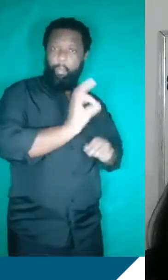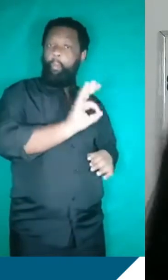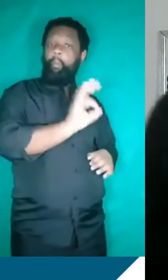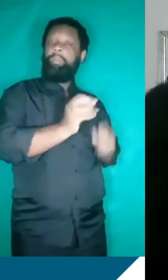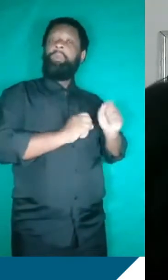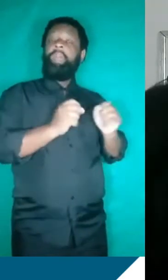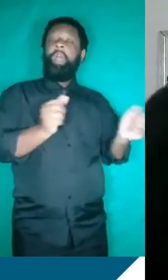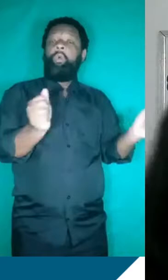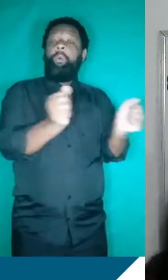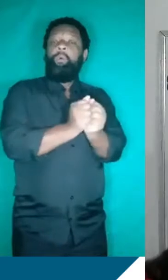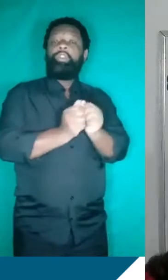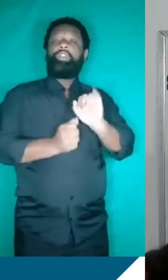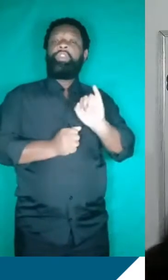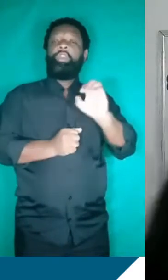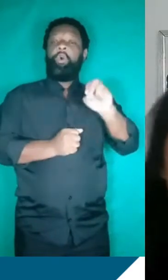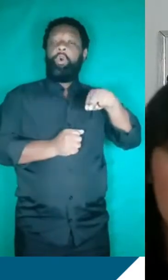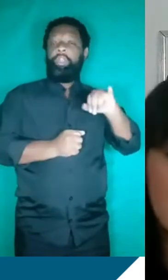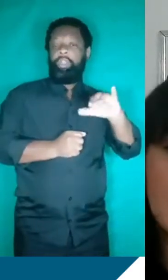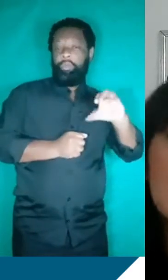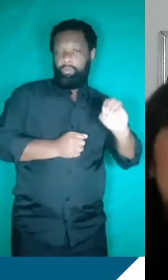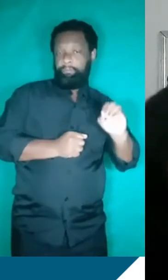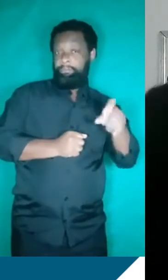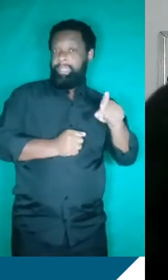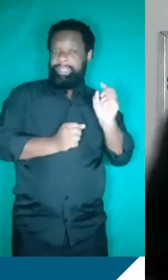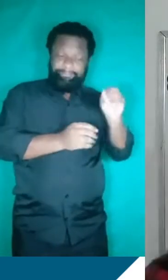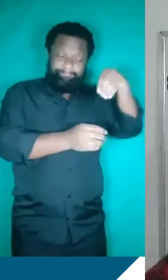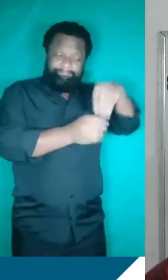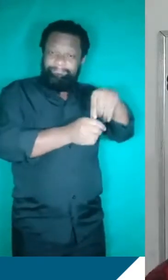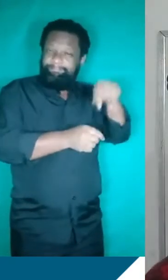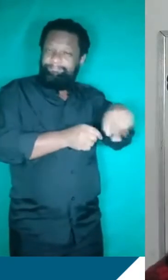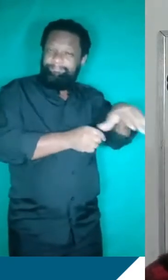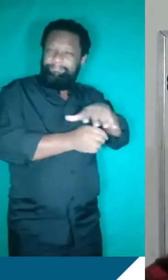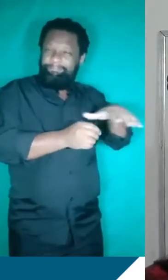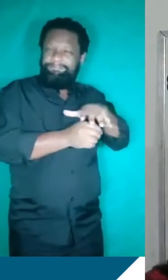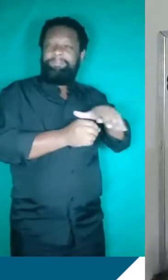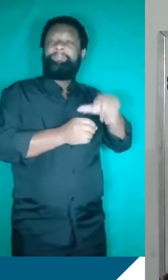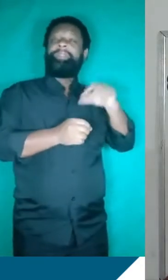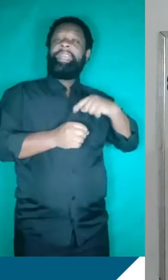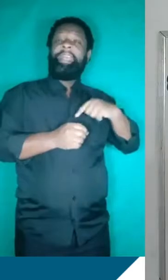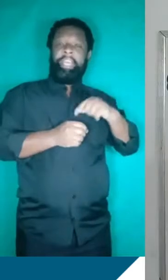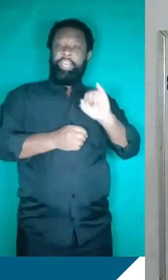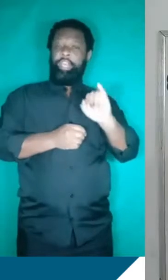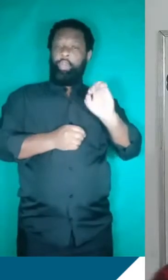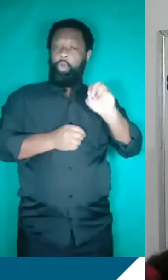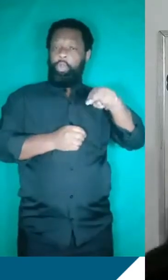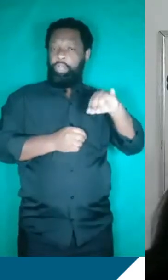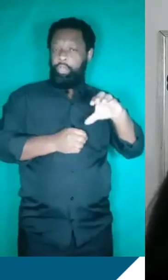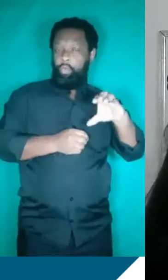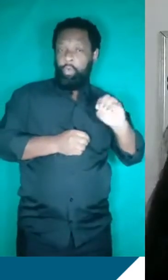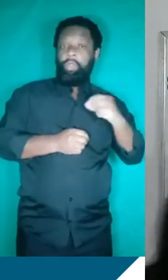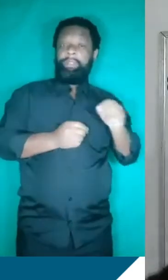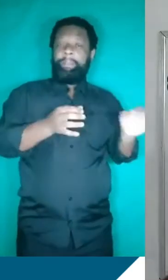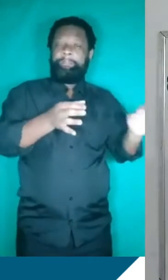iônico, que nós estudamos quando nós falamos de ligação iônica. E dentro de um composto iônico, dentro de um retículo cristalino de um composto